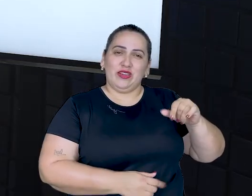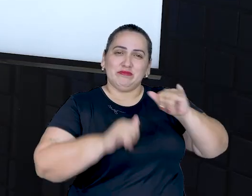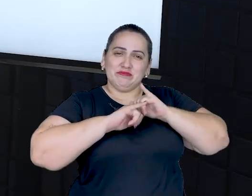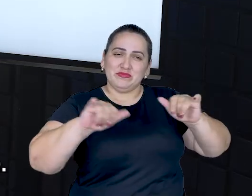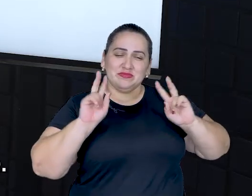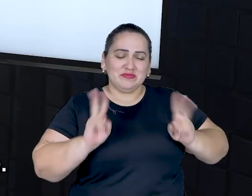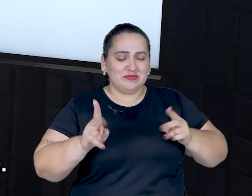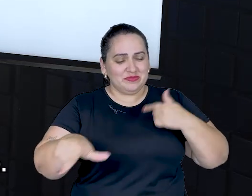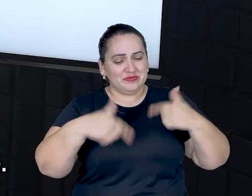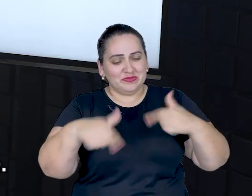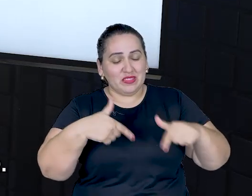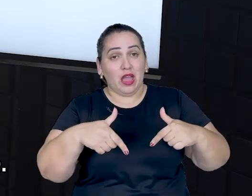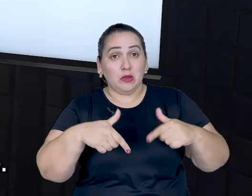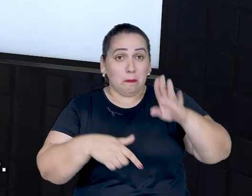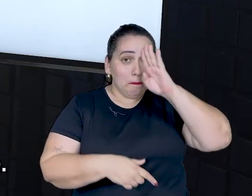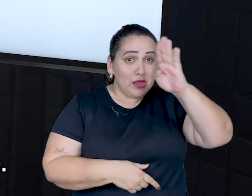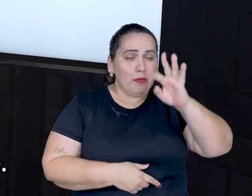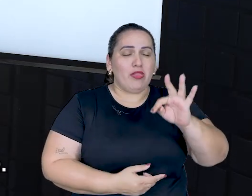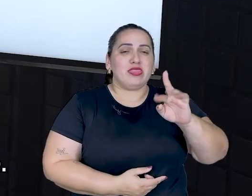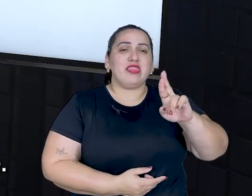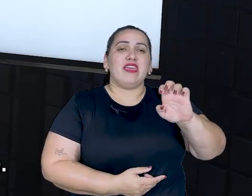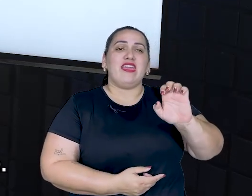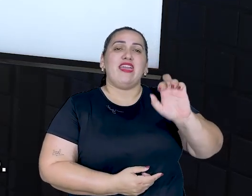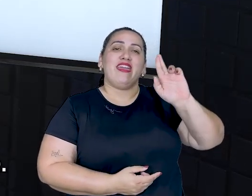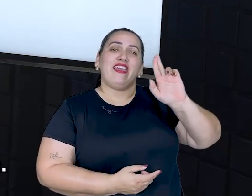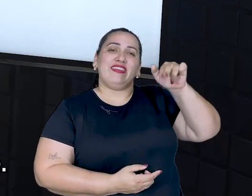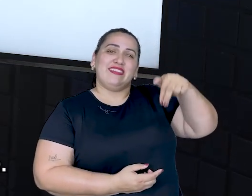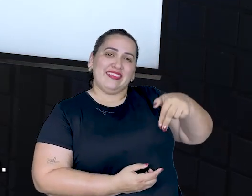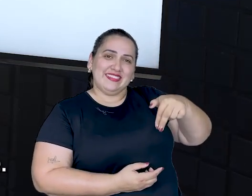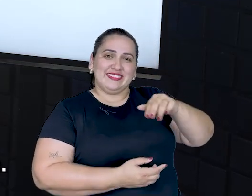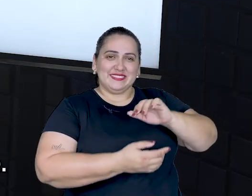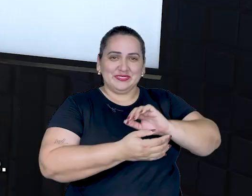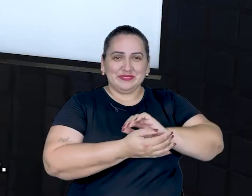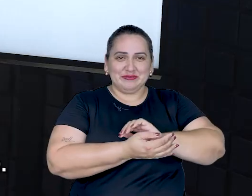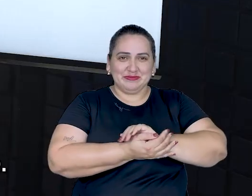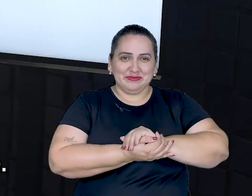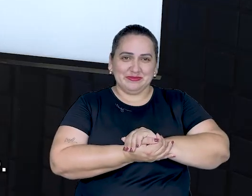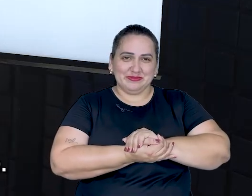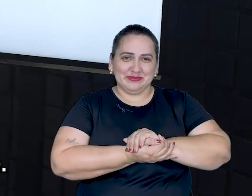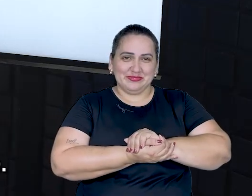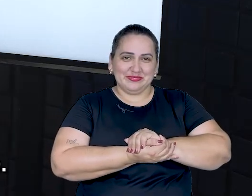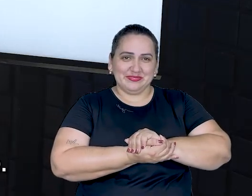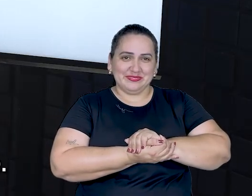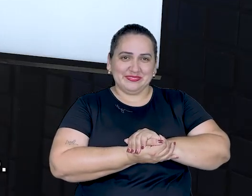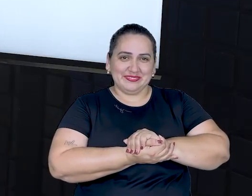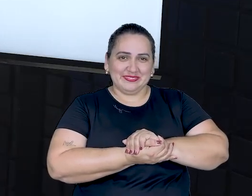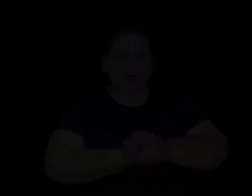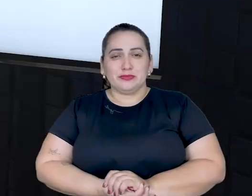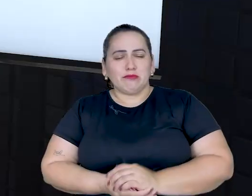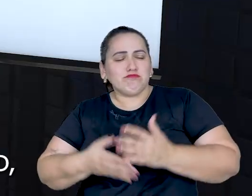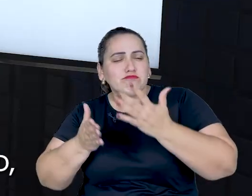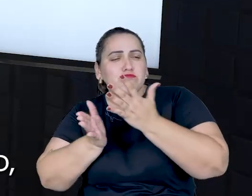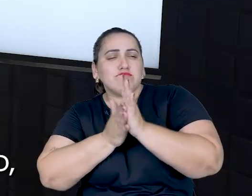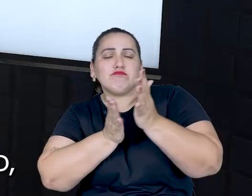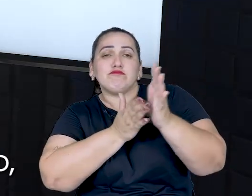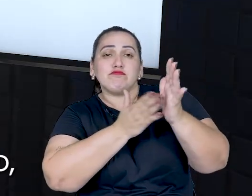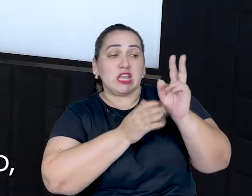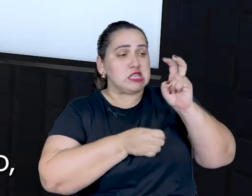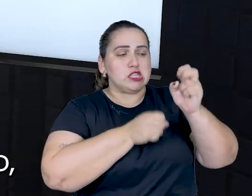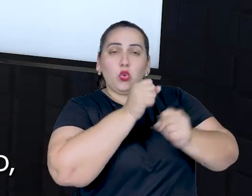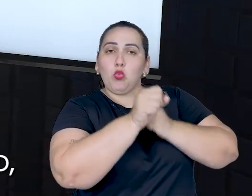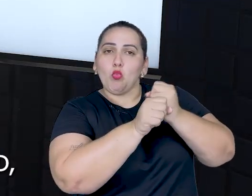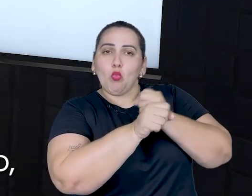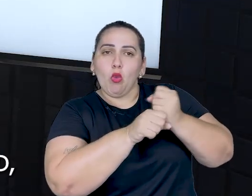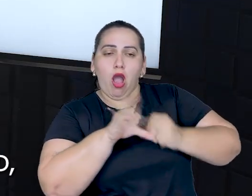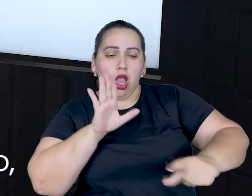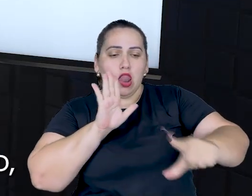principais notícias e ações realizadas pelo Tribunal Regional Eleitoral do Rio Grande do Norte. Para celebrar os